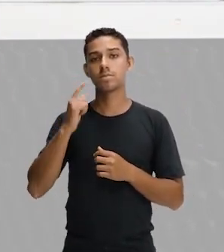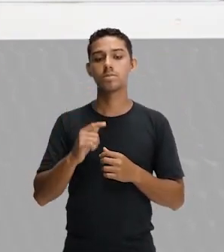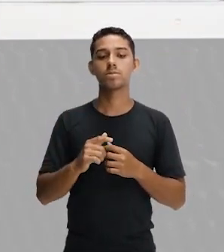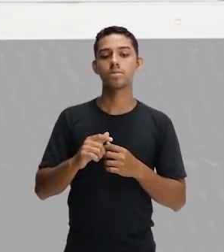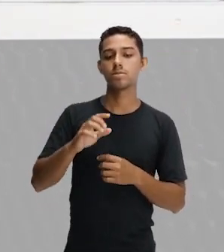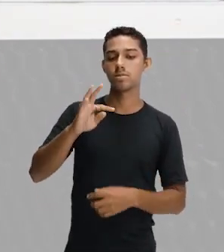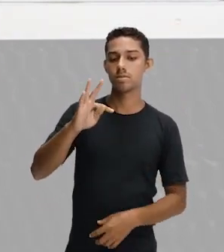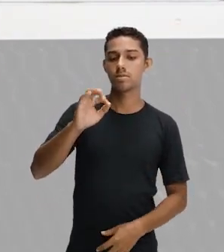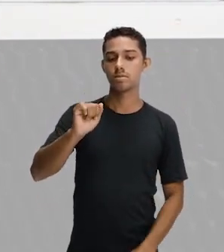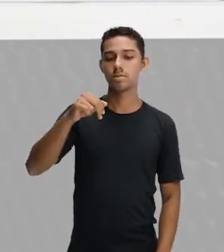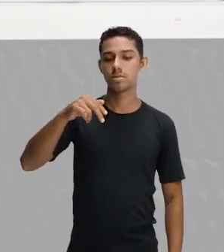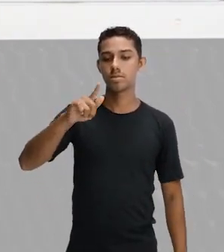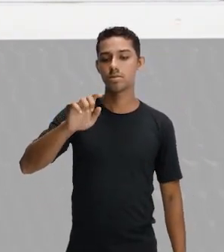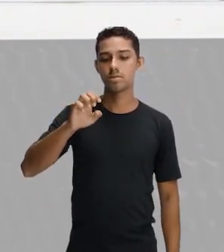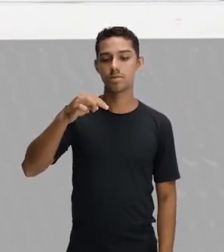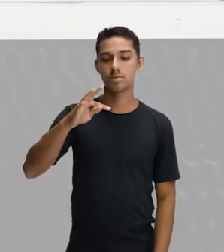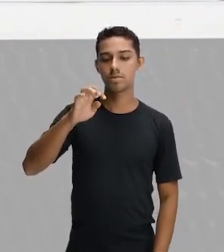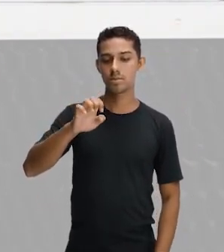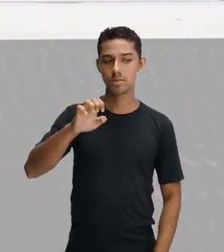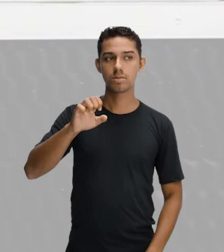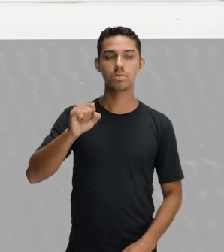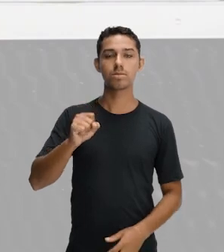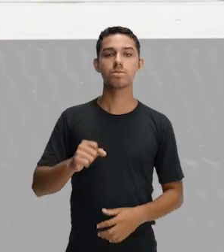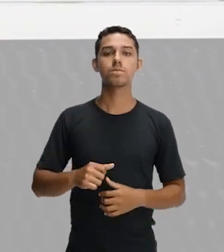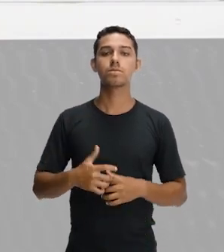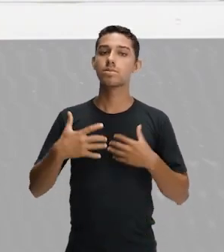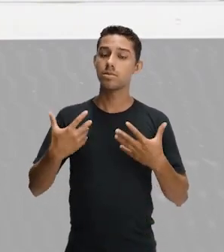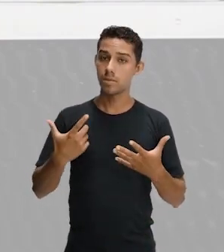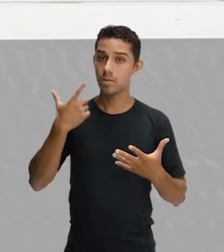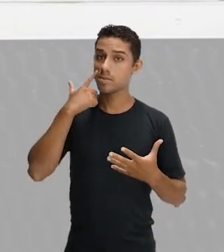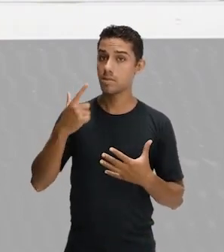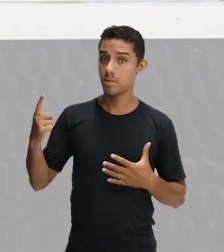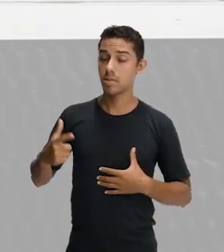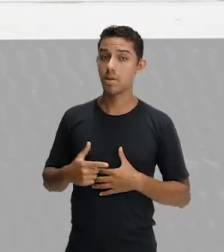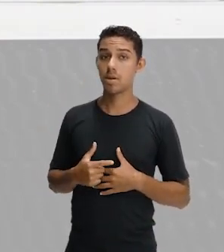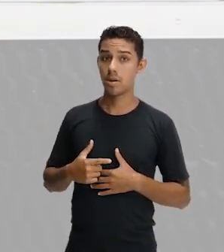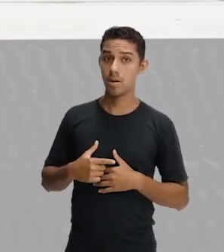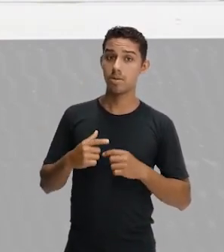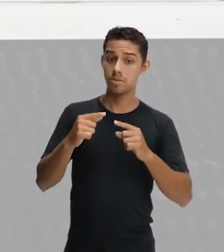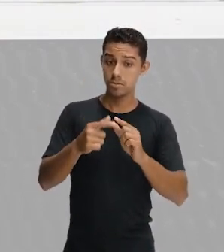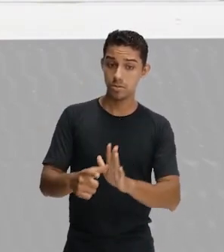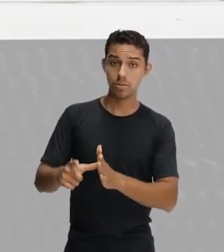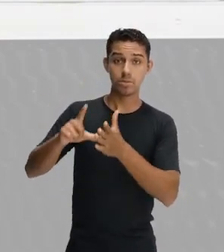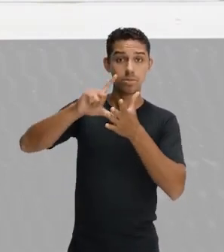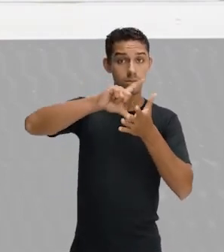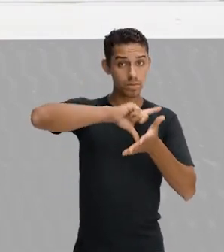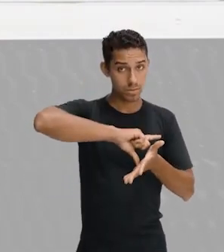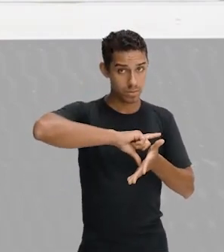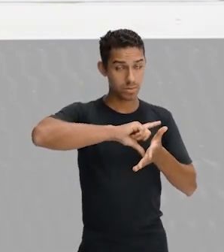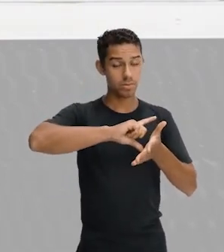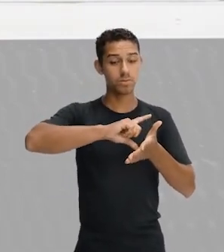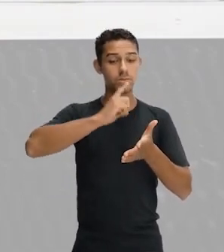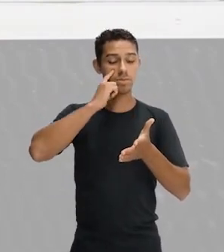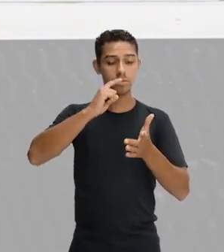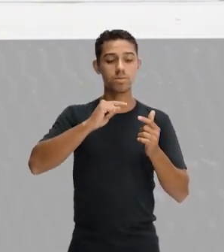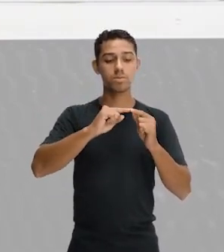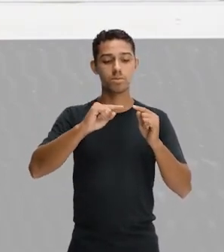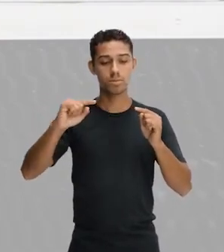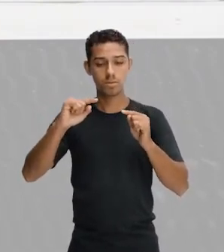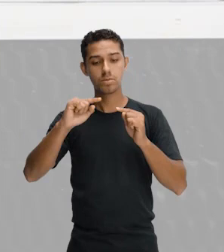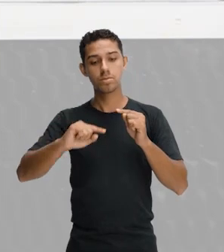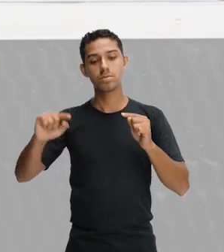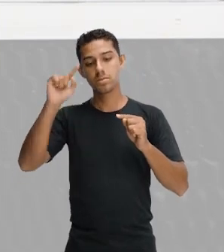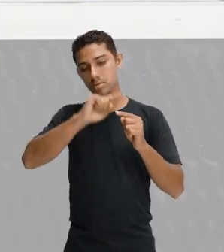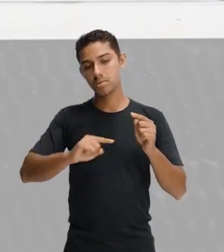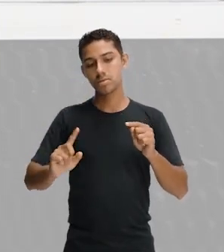passar direto, certo? Então nós vamos ver o momento antes do fio se partir e logo no